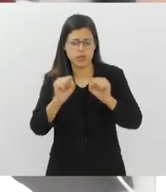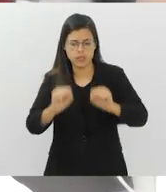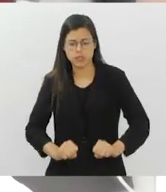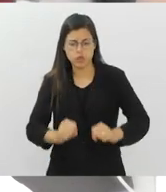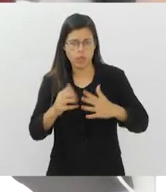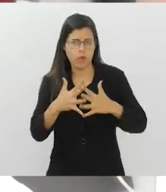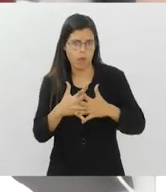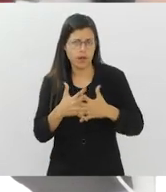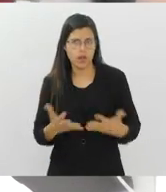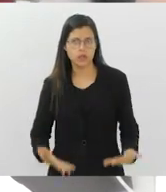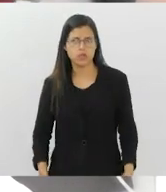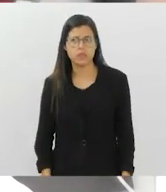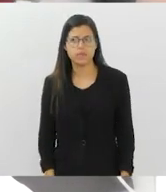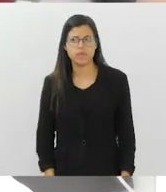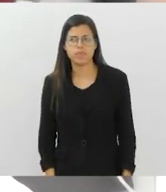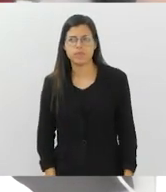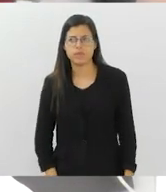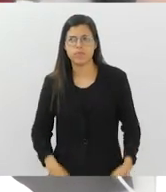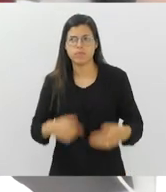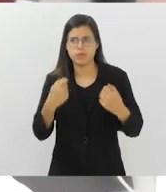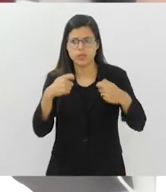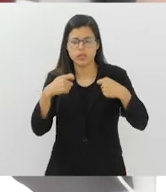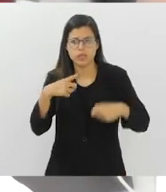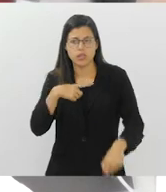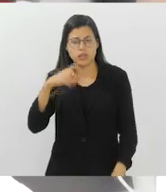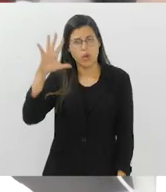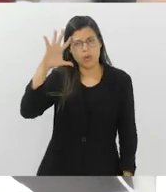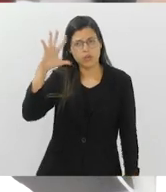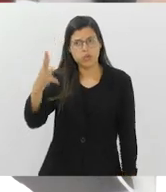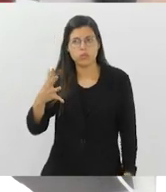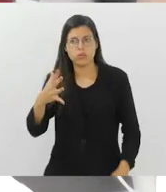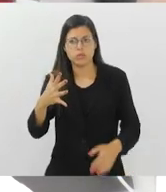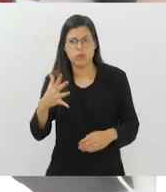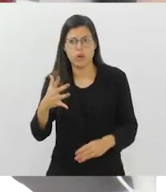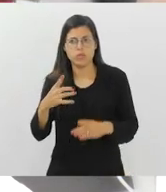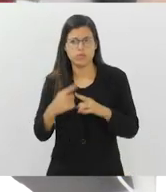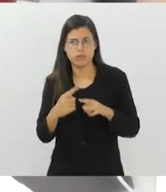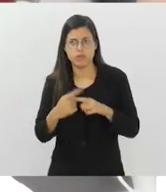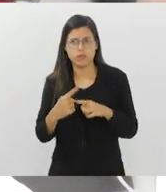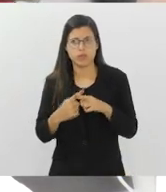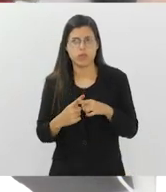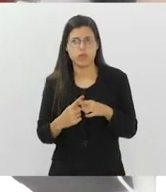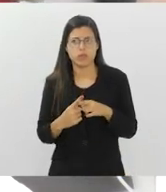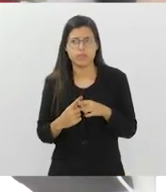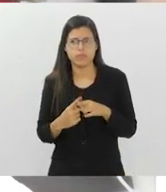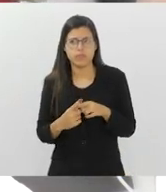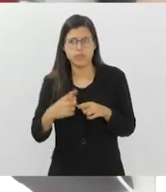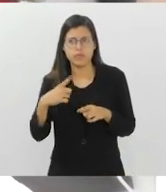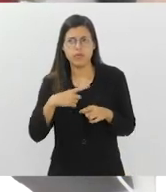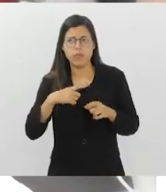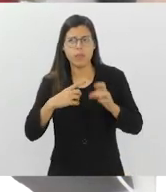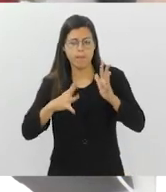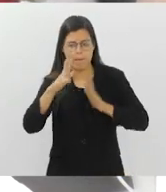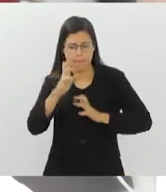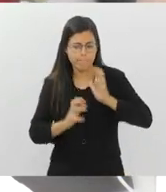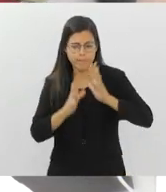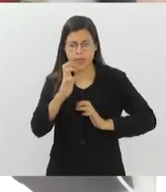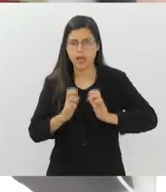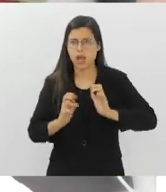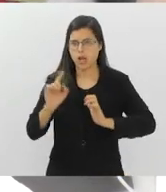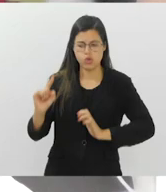complexo. Há de se ter uma solução, porque se de algum lado nós tivermos uma queda de braço e há um só